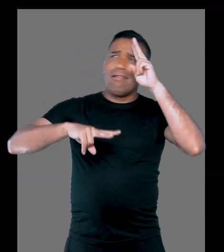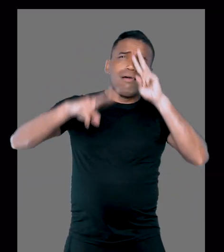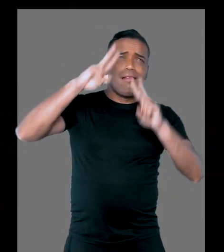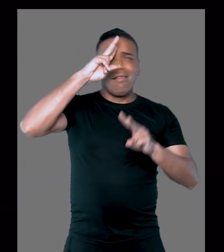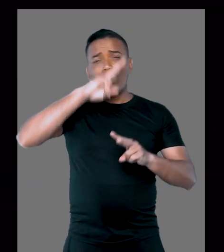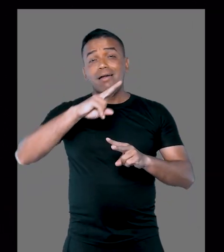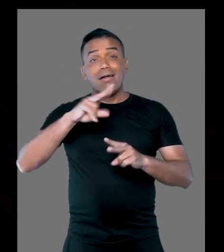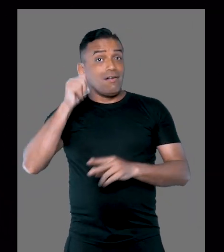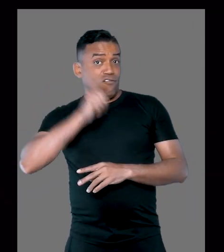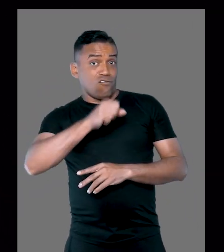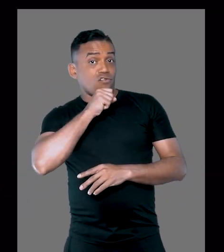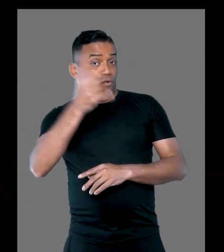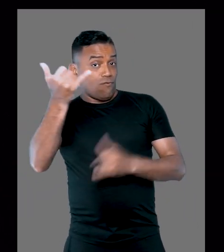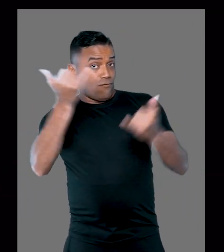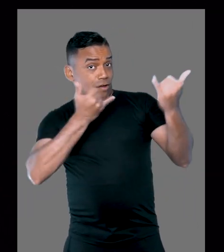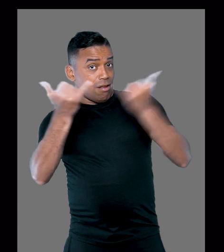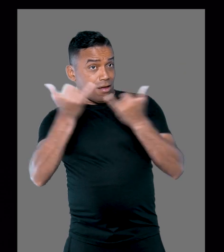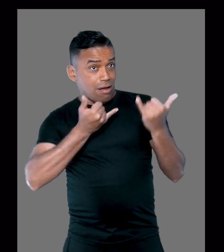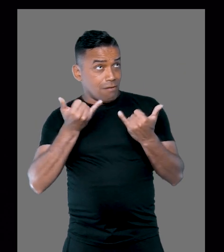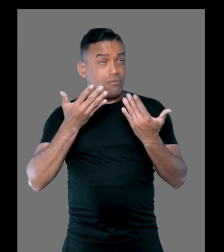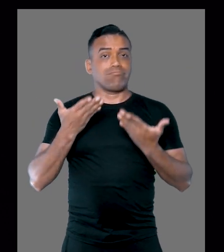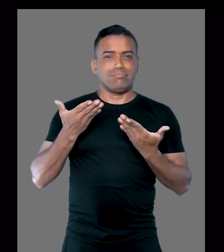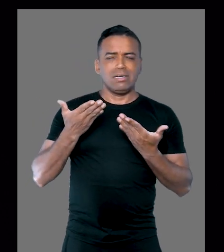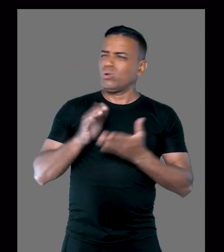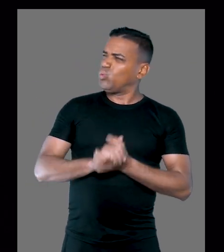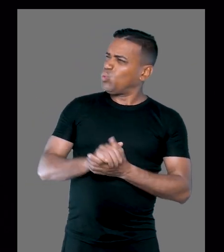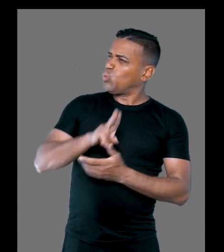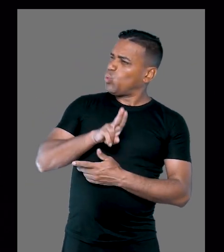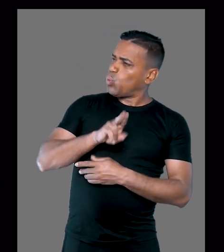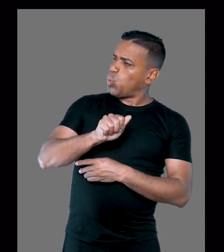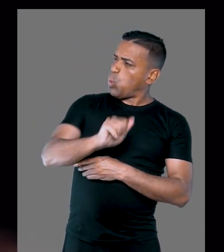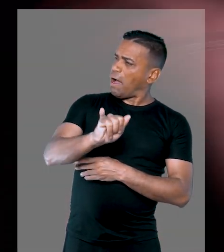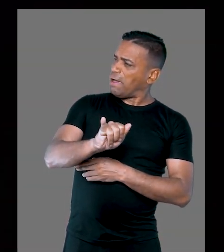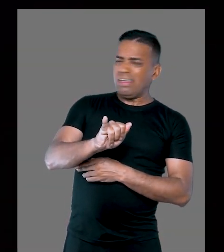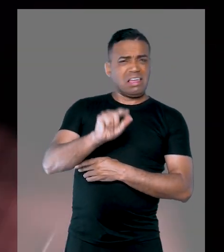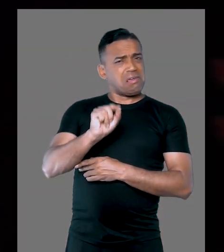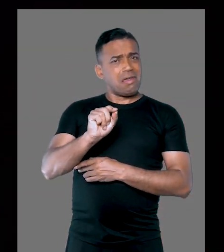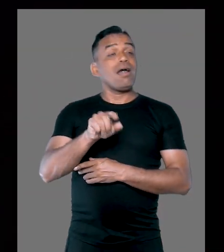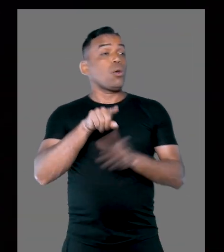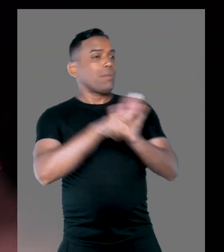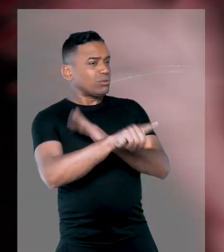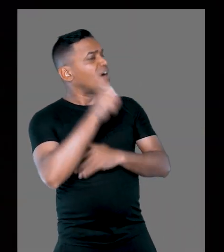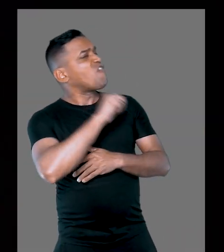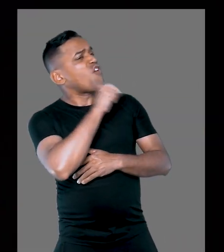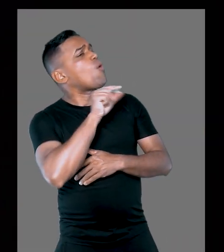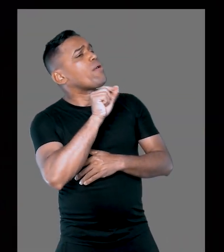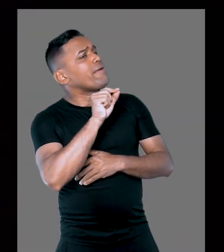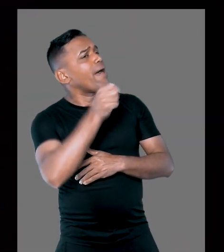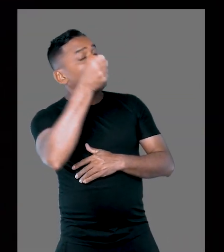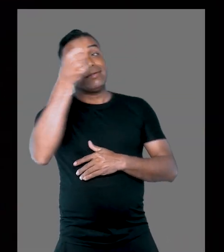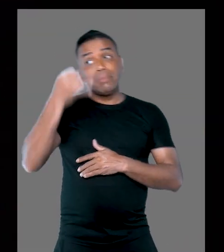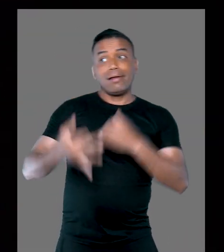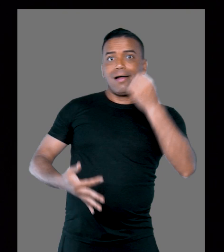falava alguma coisa e eu ficava, uai, o que é isso? E aí eu perguntava para ela me explicava, mas óbvio que depois